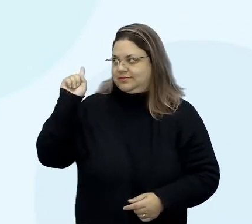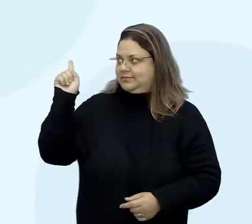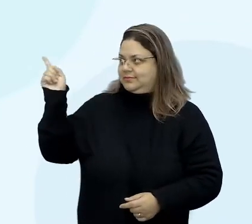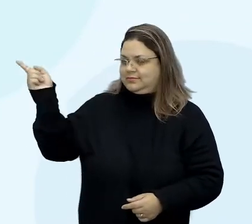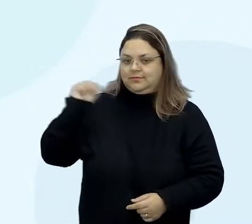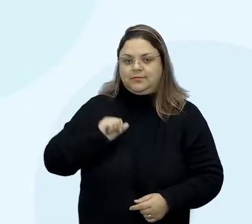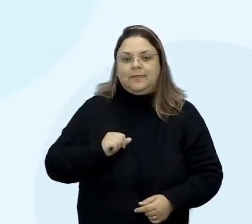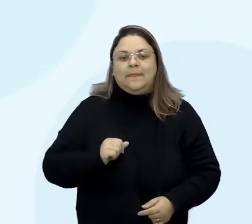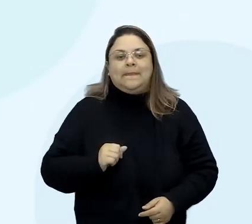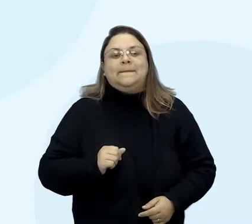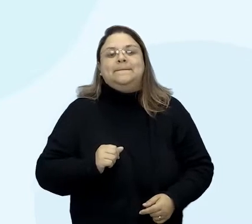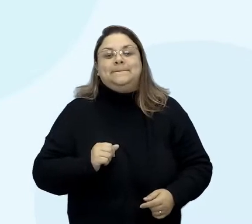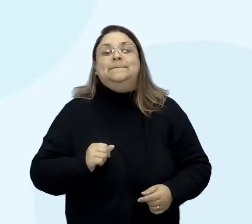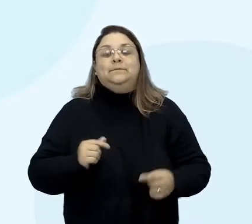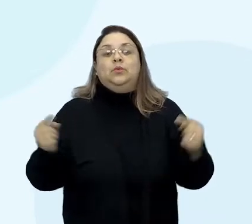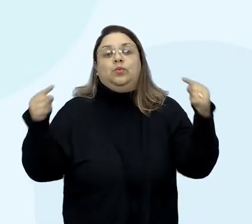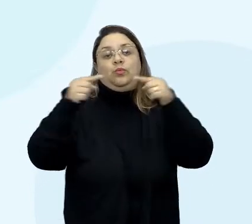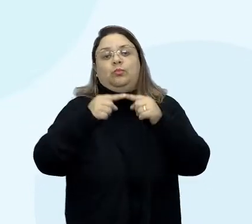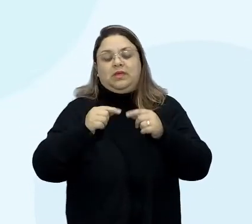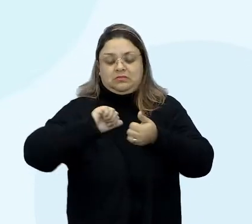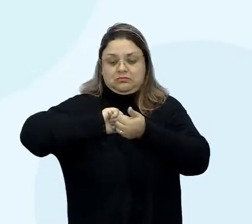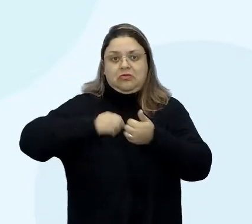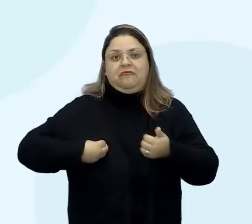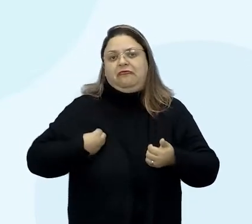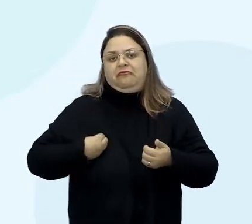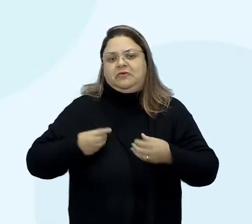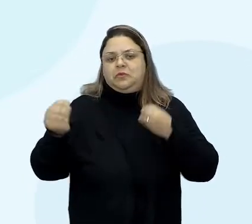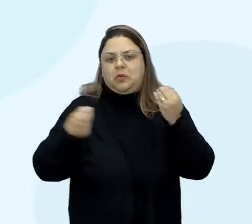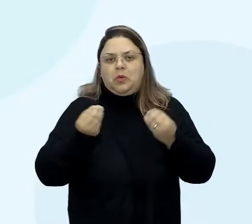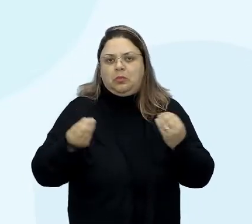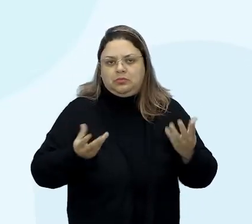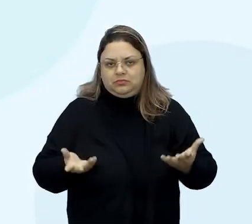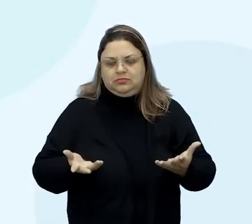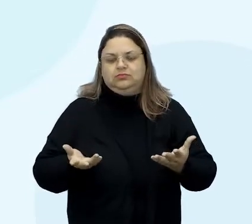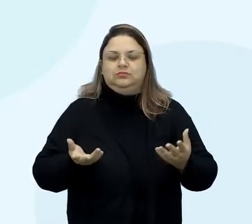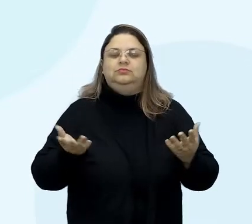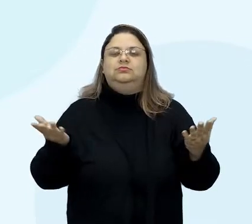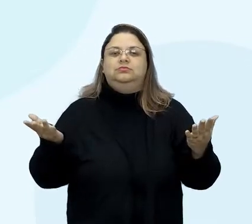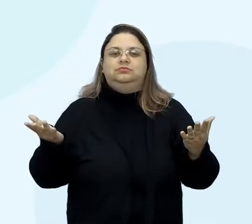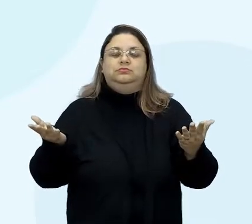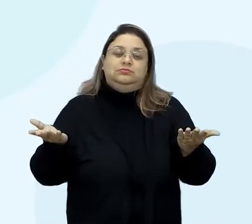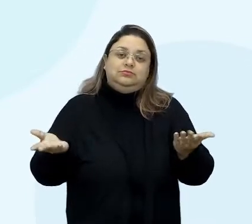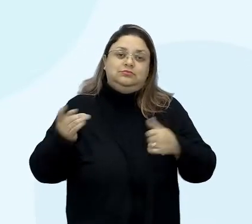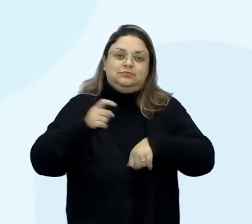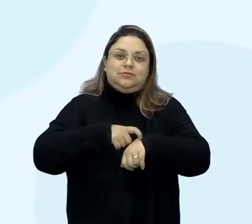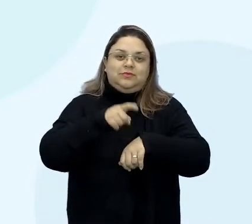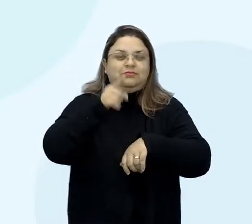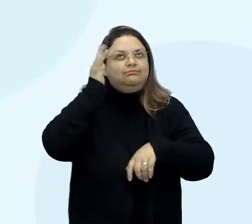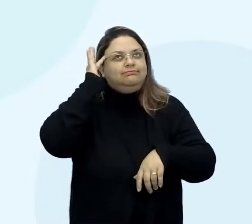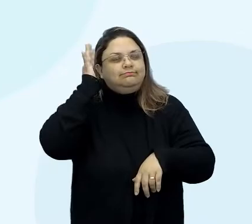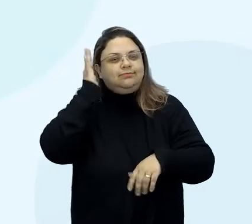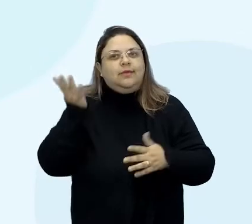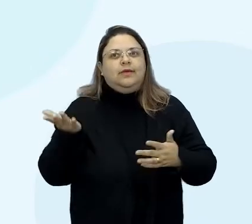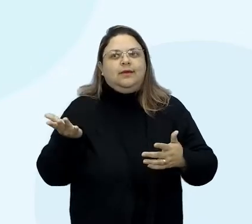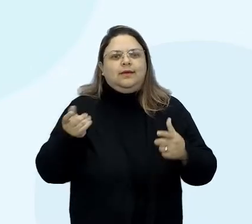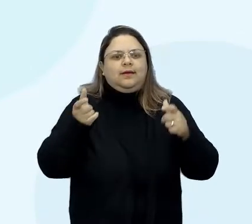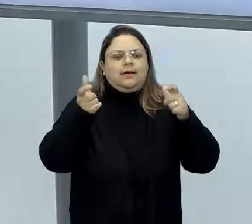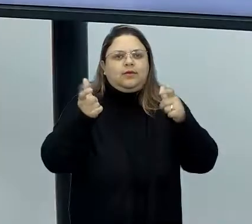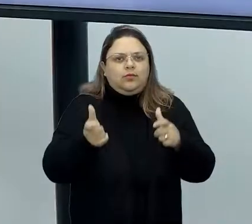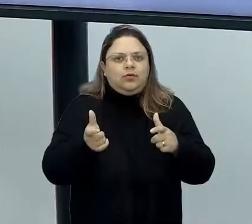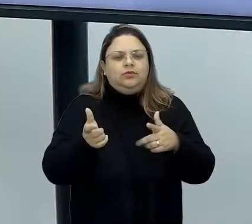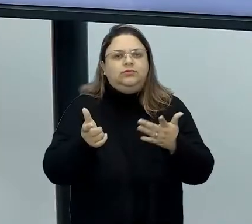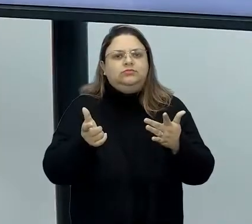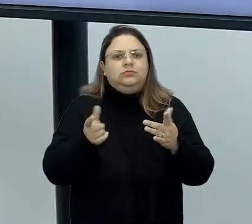Ambiente, na perspectiva da qualidade de vida. Então, quando você pensar em quais veículos a gente